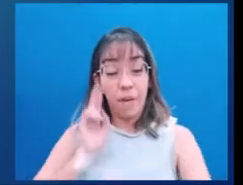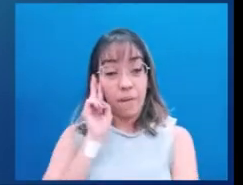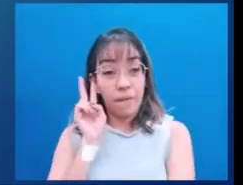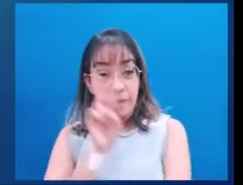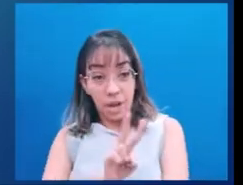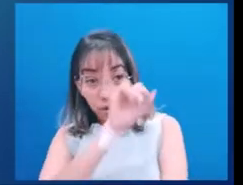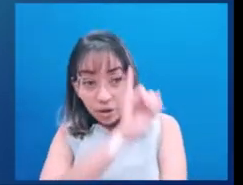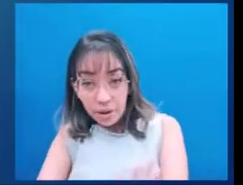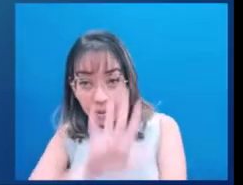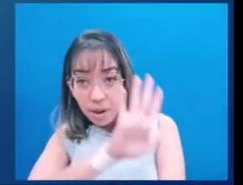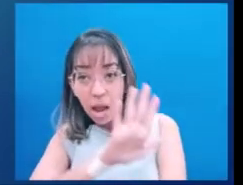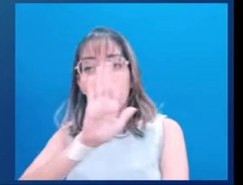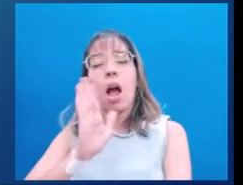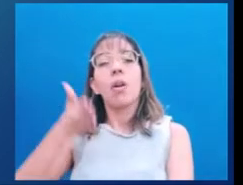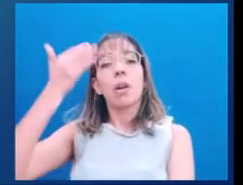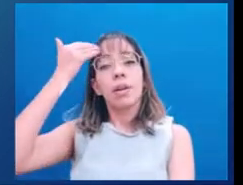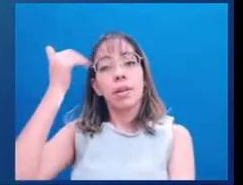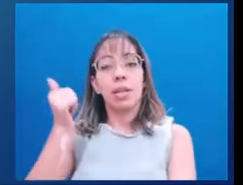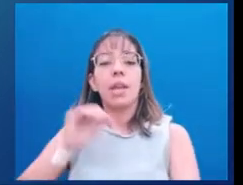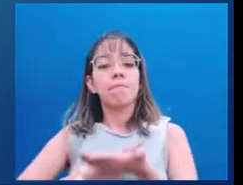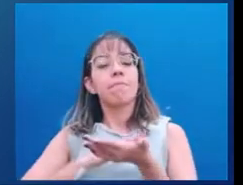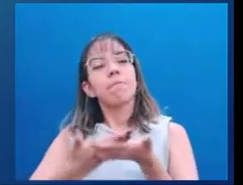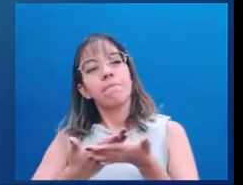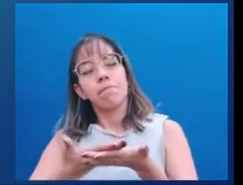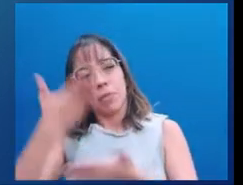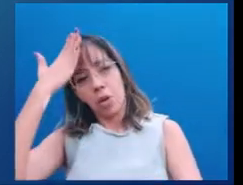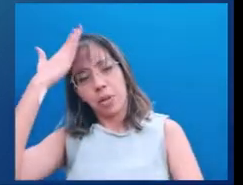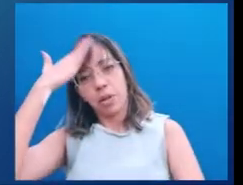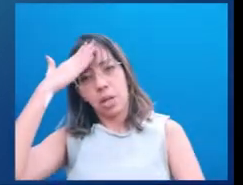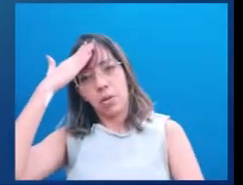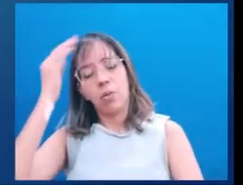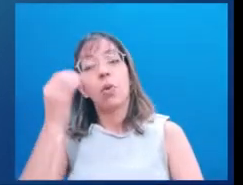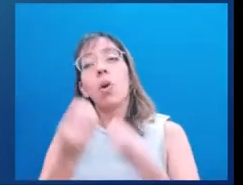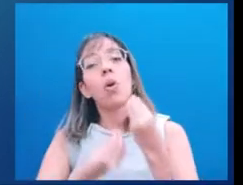tenho a informação rapidamente, né? De olhar, eu já consigo interpretar